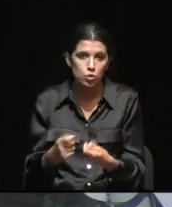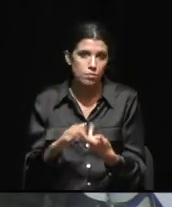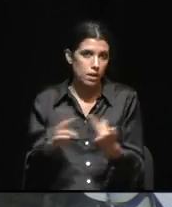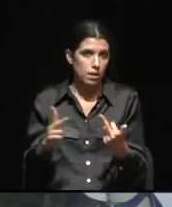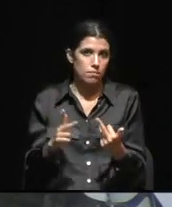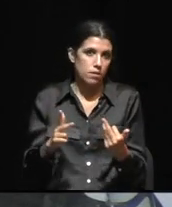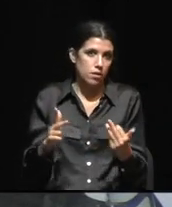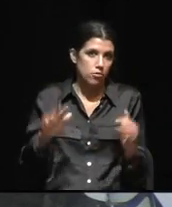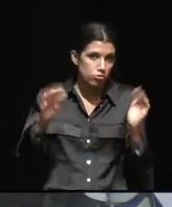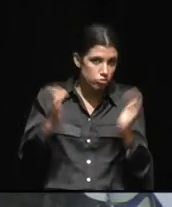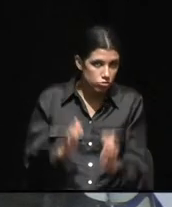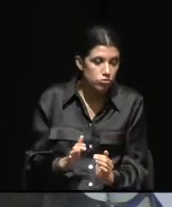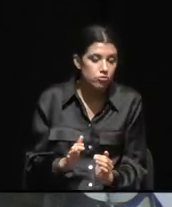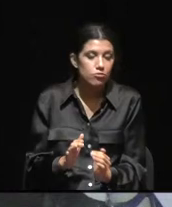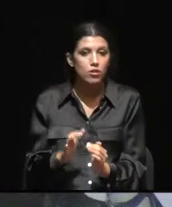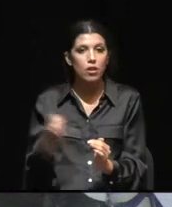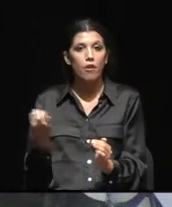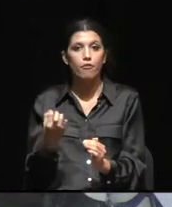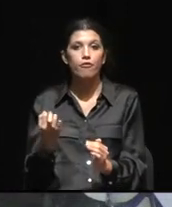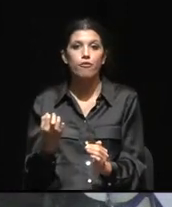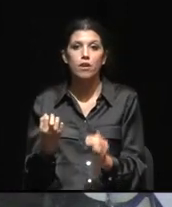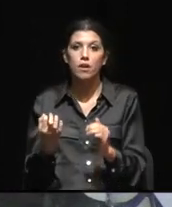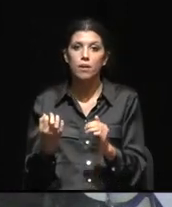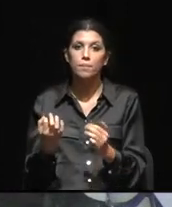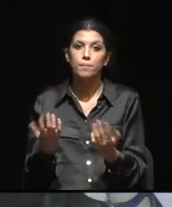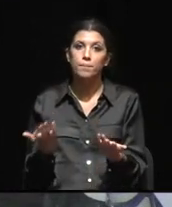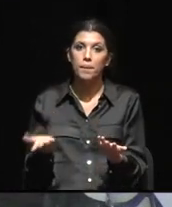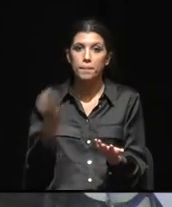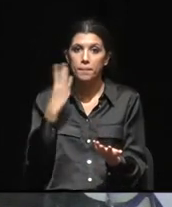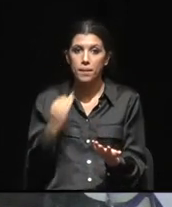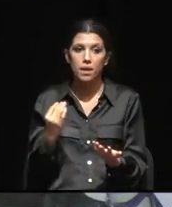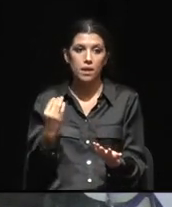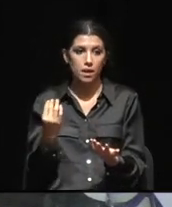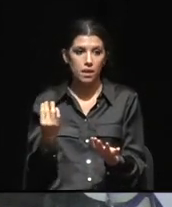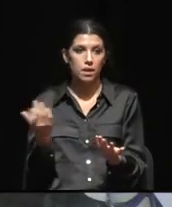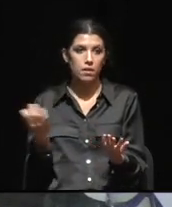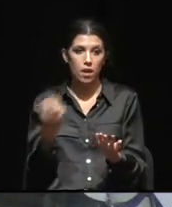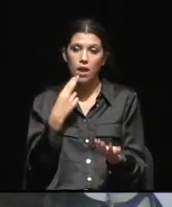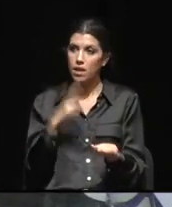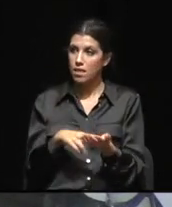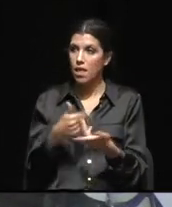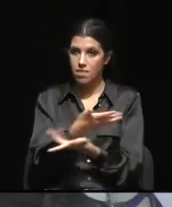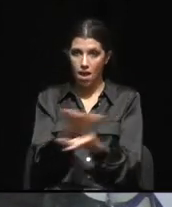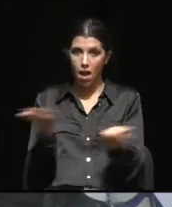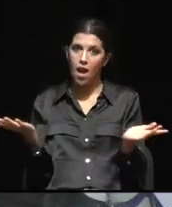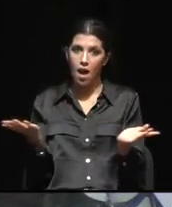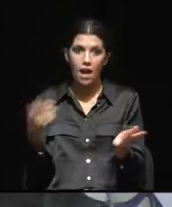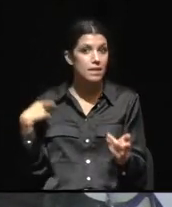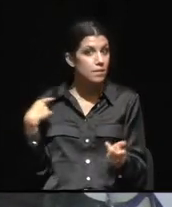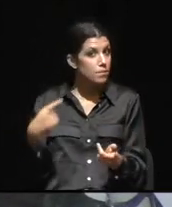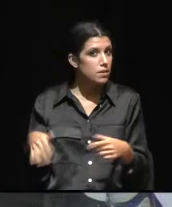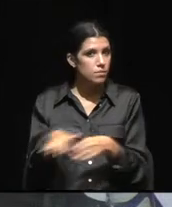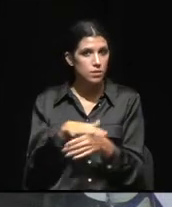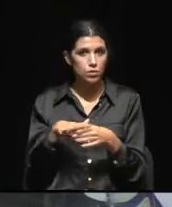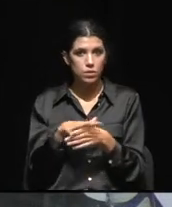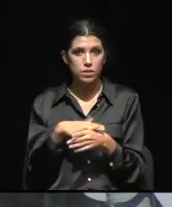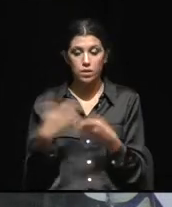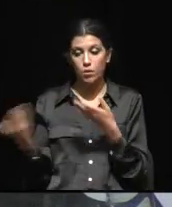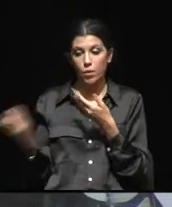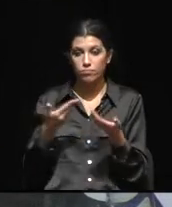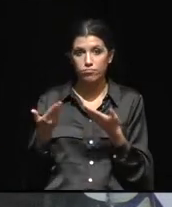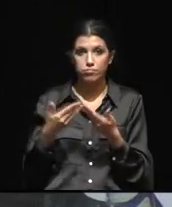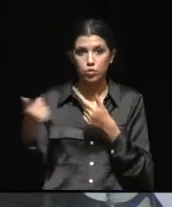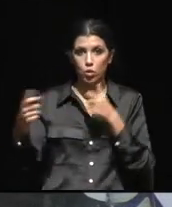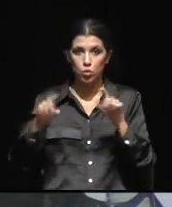a câmara e tanto quanto parece decorrer da realidade há sempre uma uma situação do concessionário que tem que ser